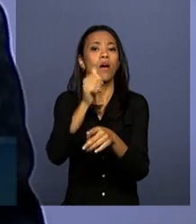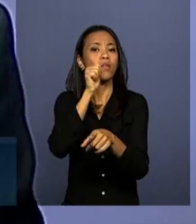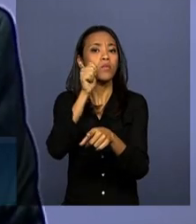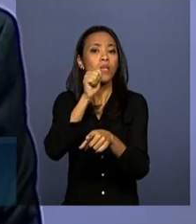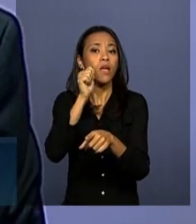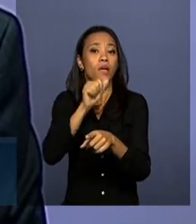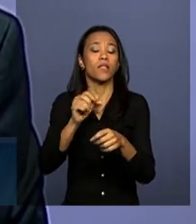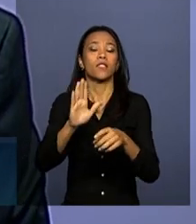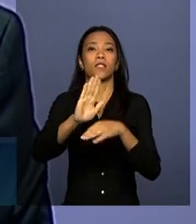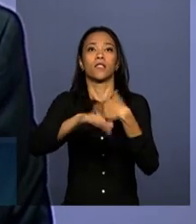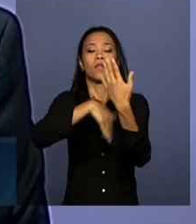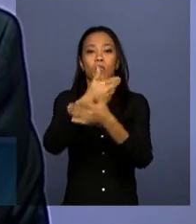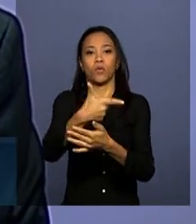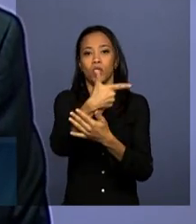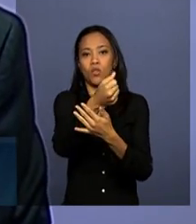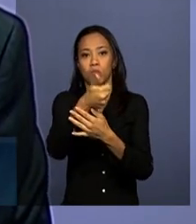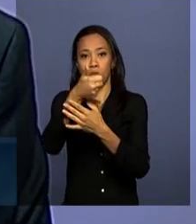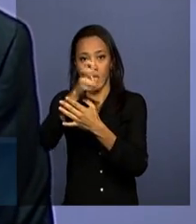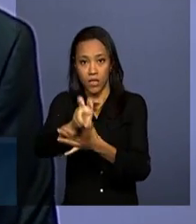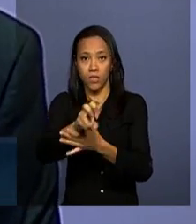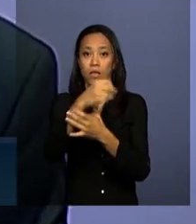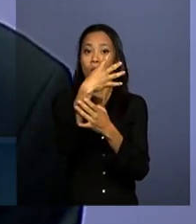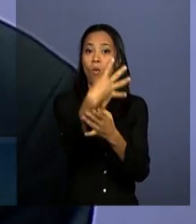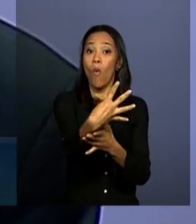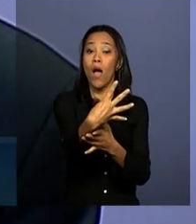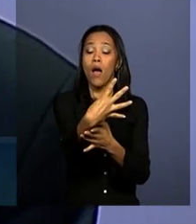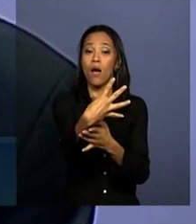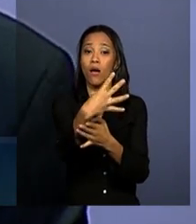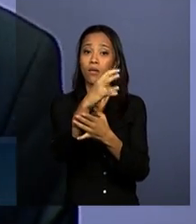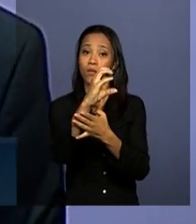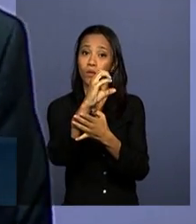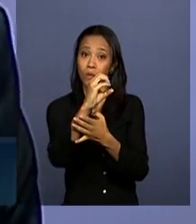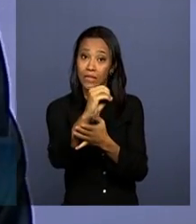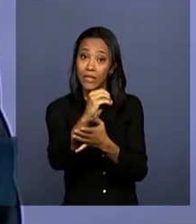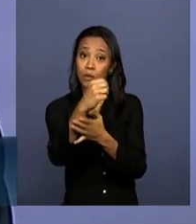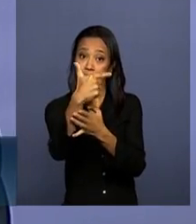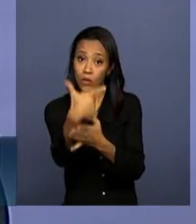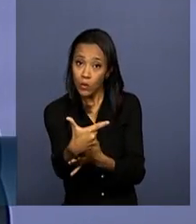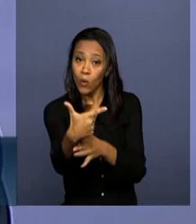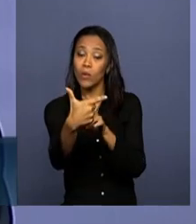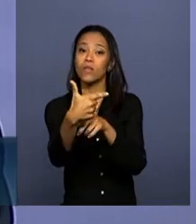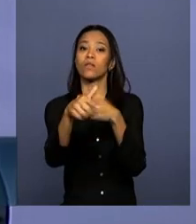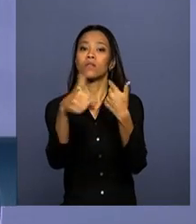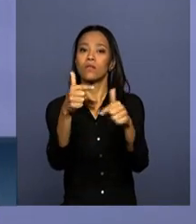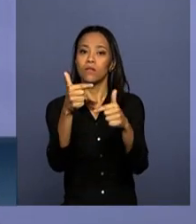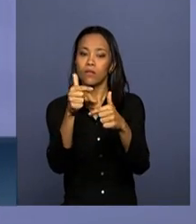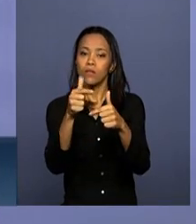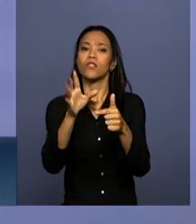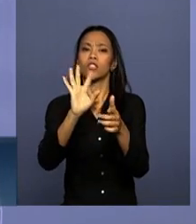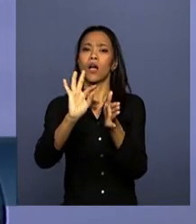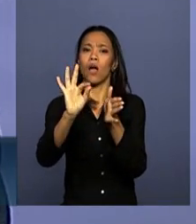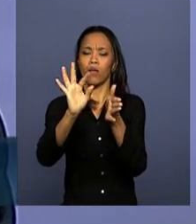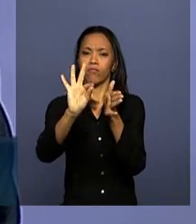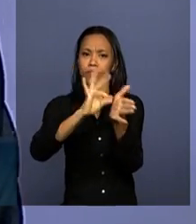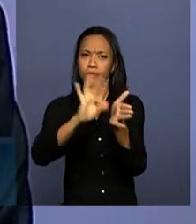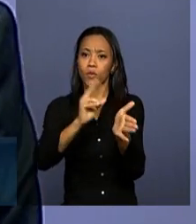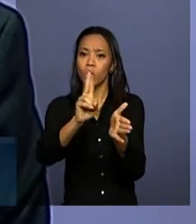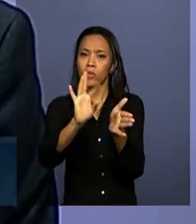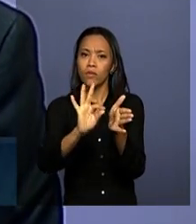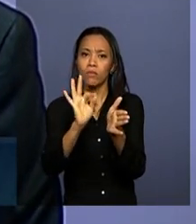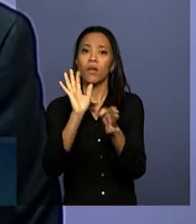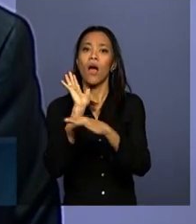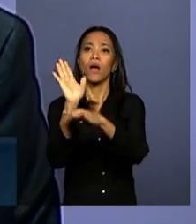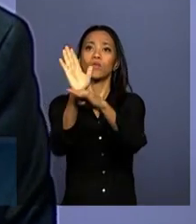Em 2015, nós já temos 402 serviços cadastrados para atenção às mulheres vítimas de